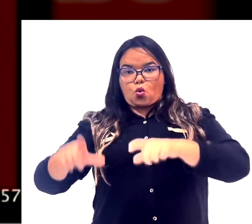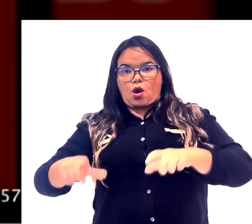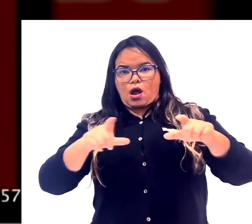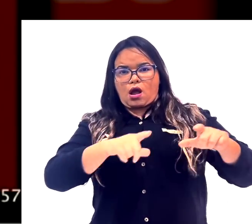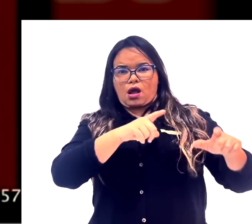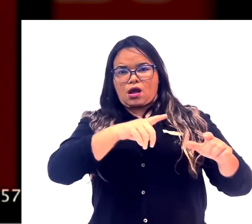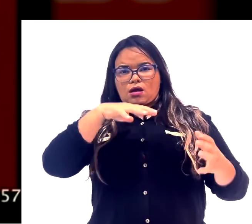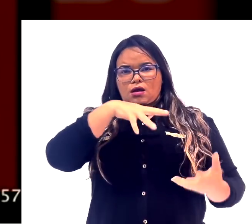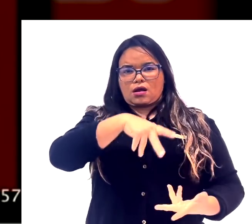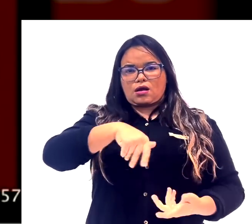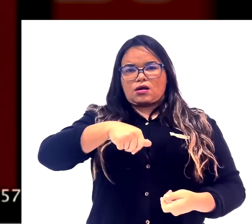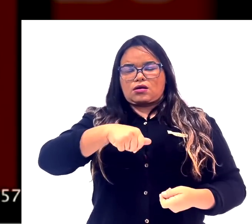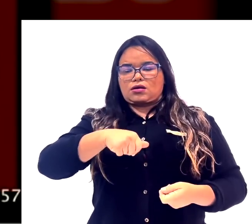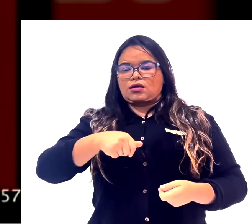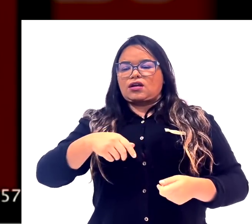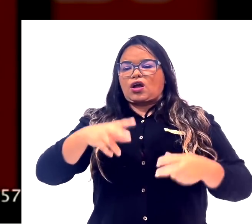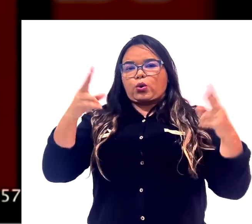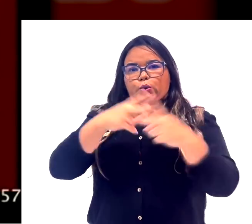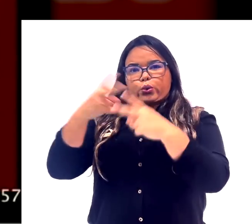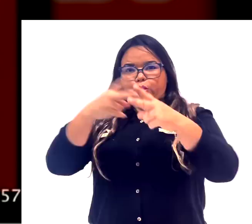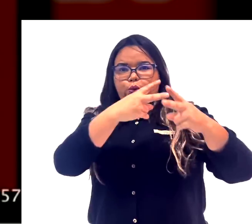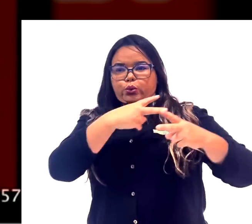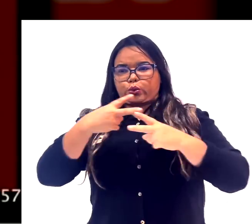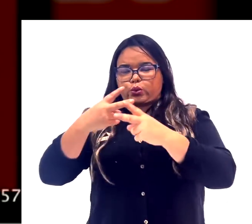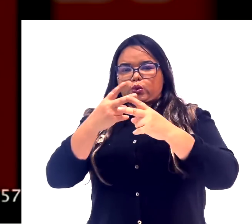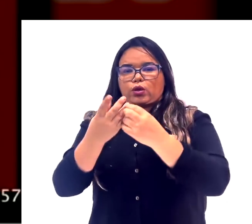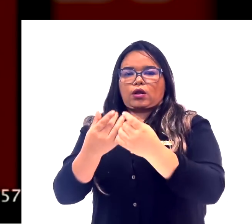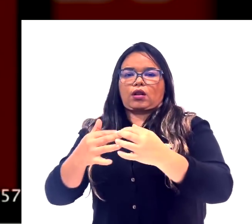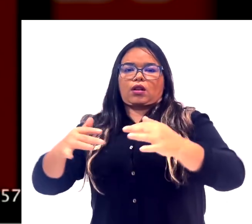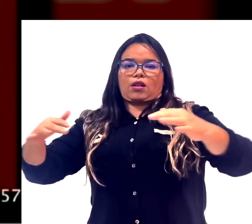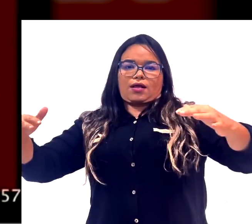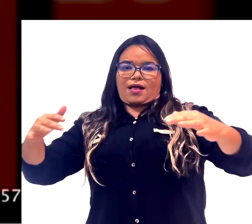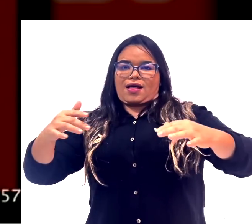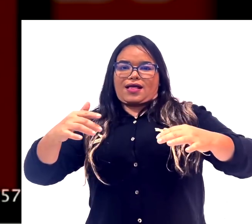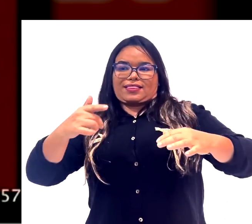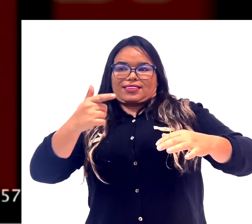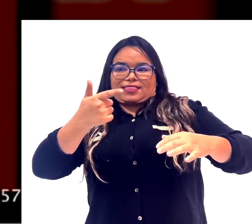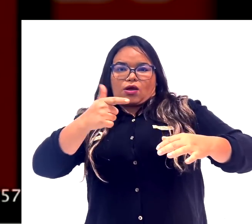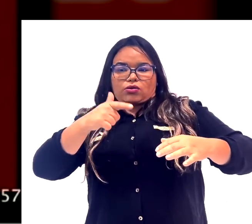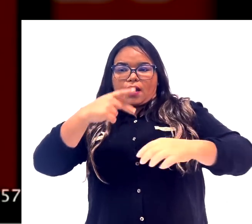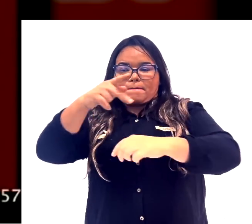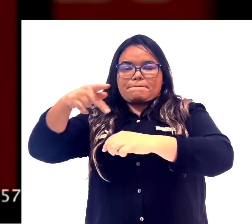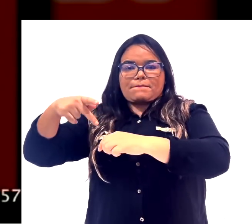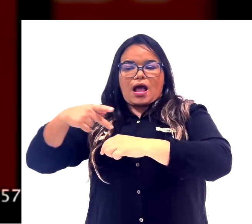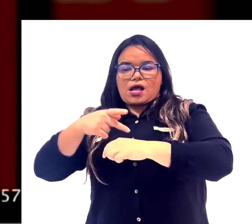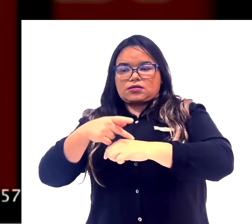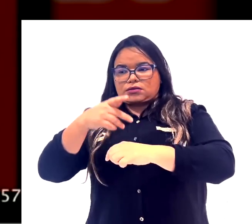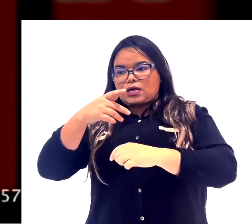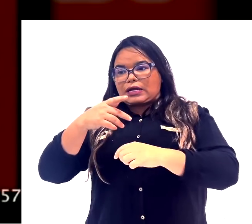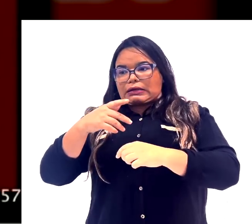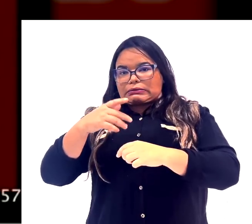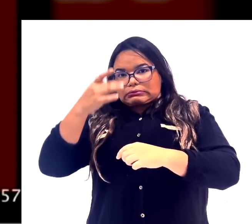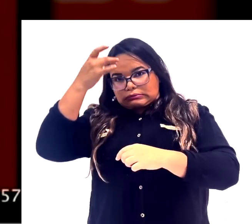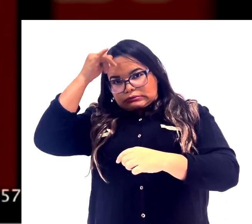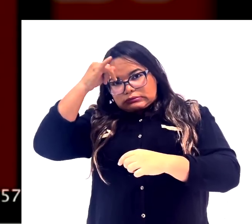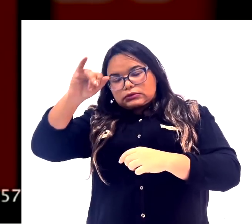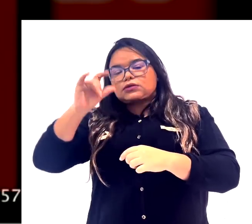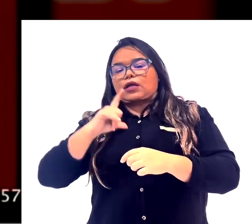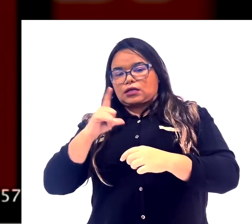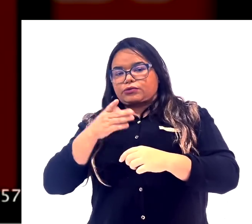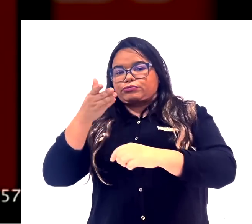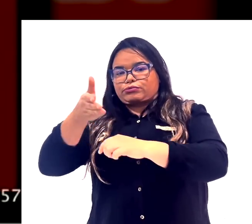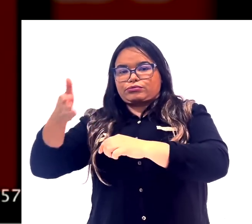e os espalharei na direção de todos estes ventos, e não haverá nação onde não cheguem os fugitivos de